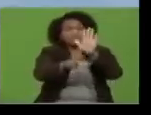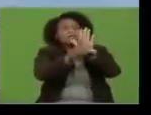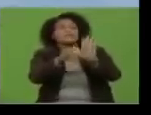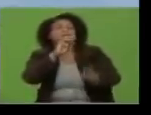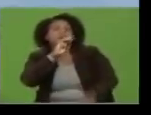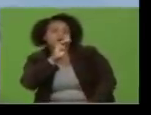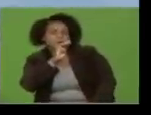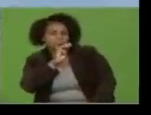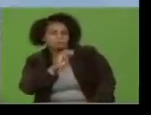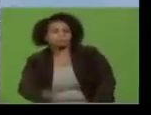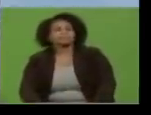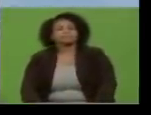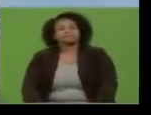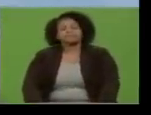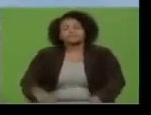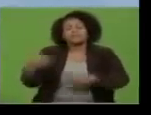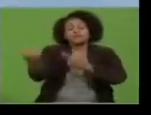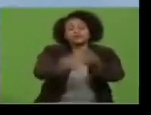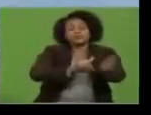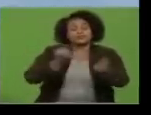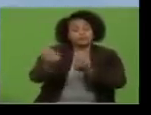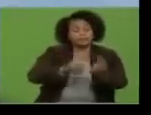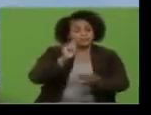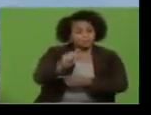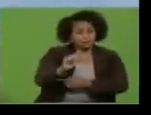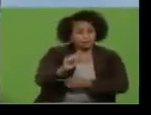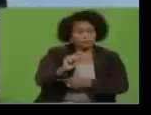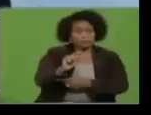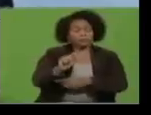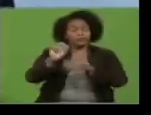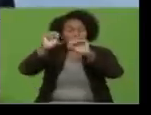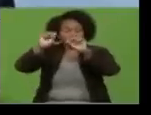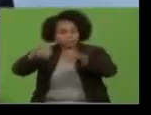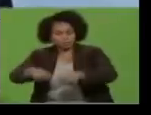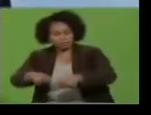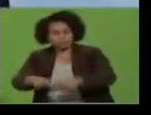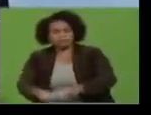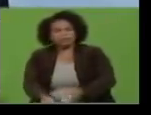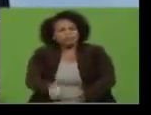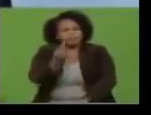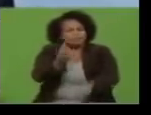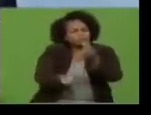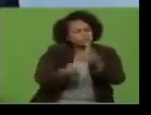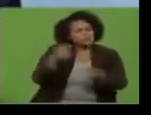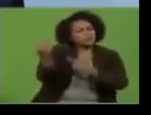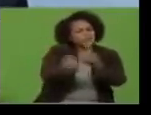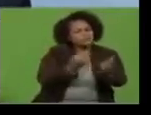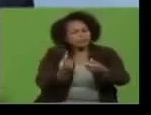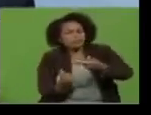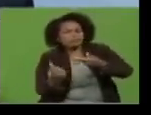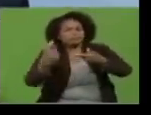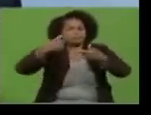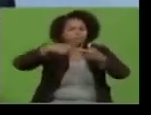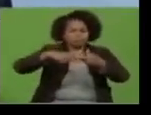Nestes termos, havendo necessidade de se tomarem inadiáveis providências adicionais no quadro